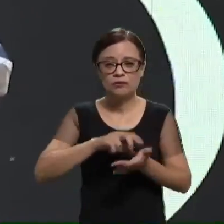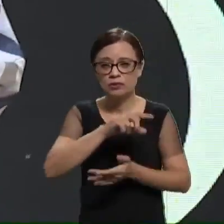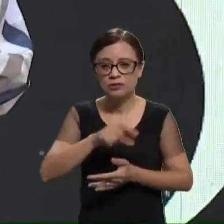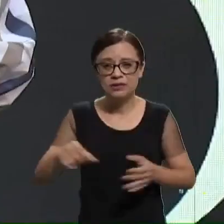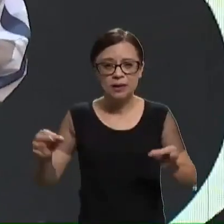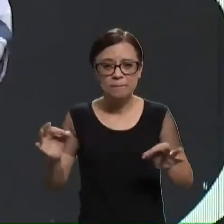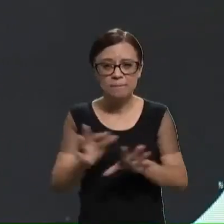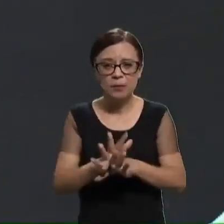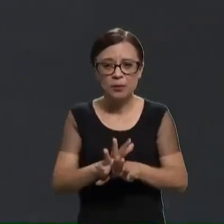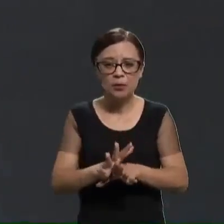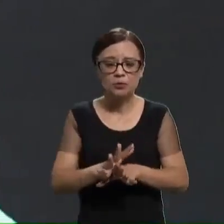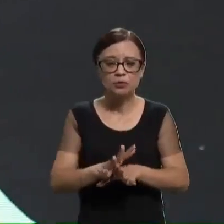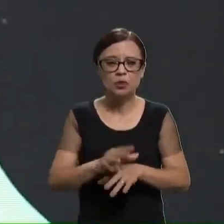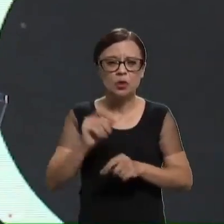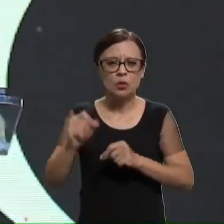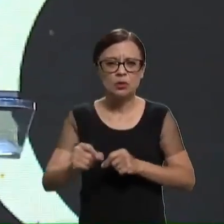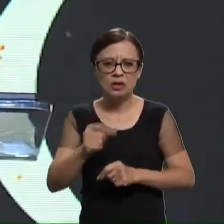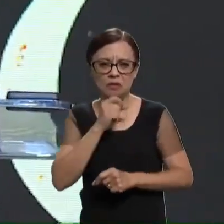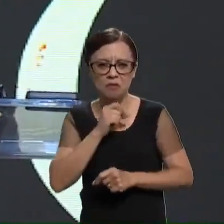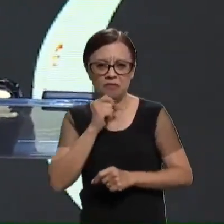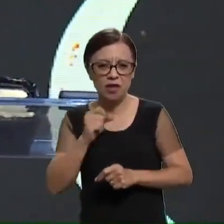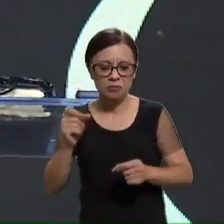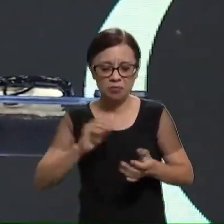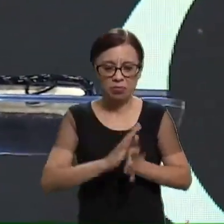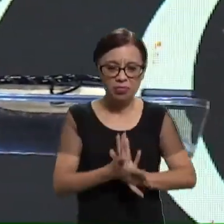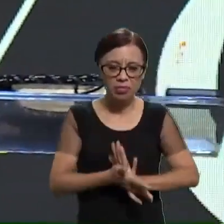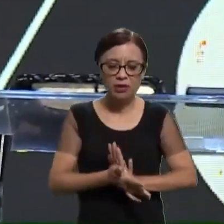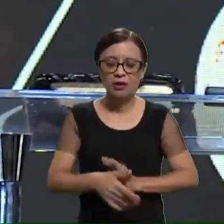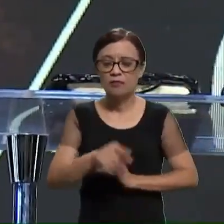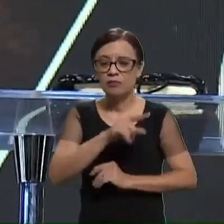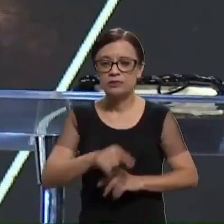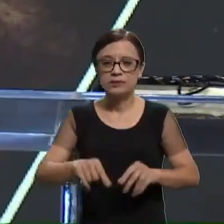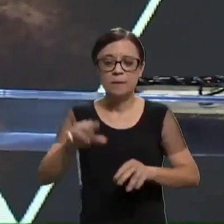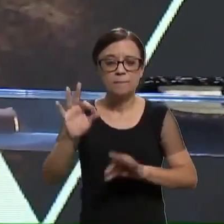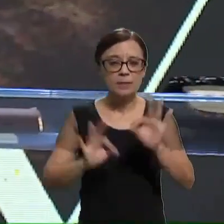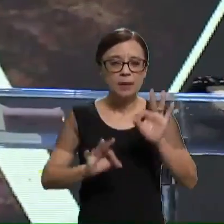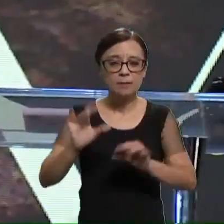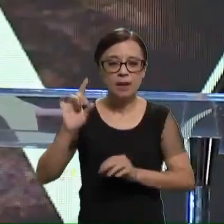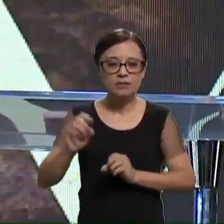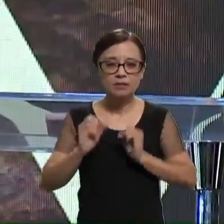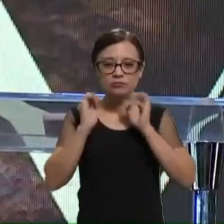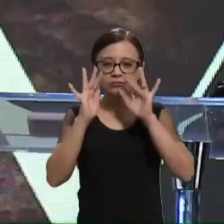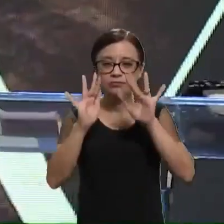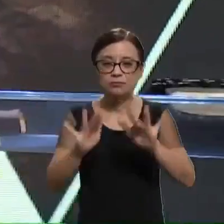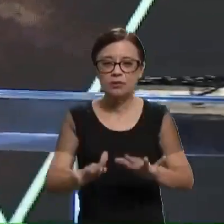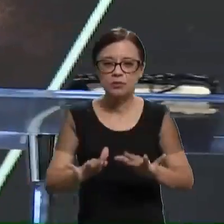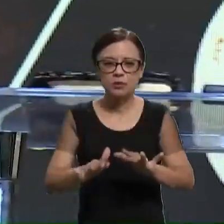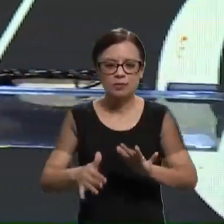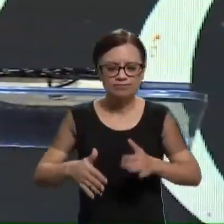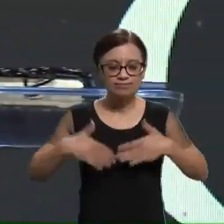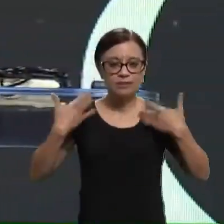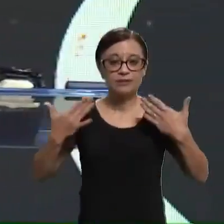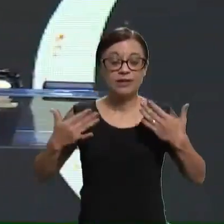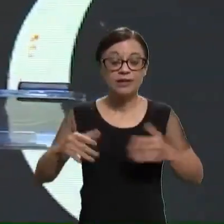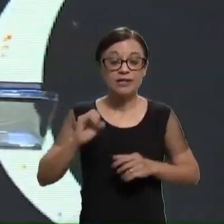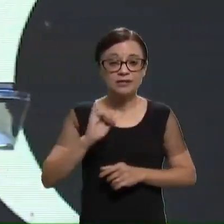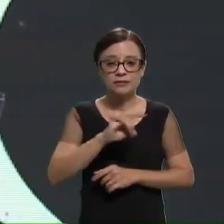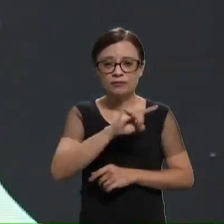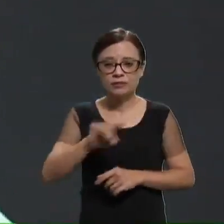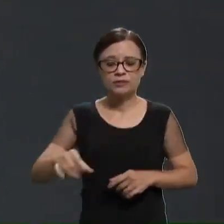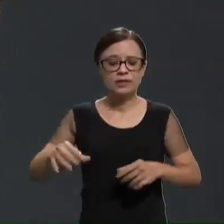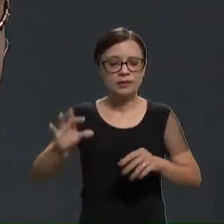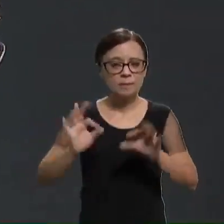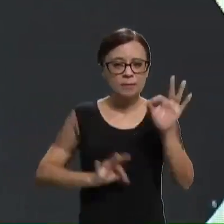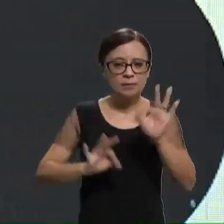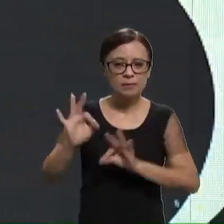o antigo, para saber se nessa manhã você está preparado para Deus te surpreender, para saber se nessa manhã você está